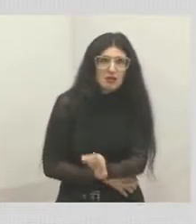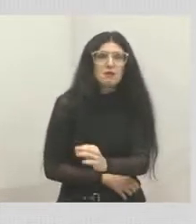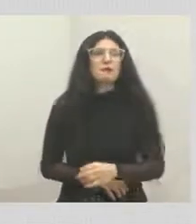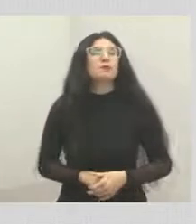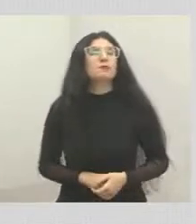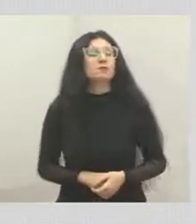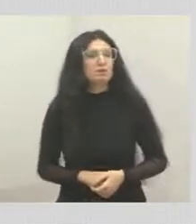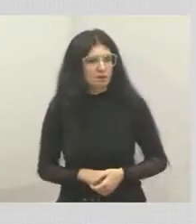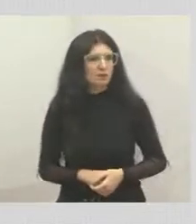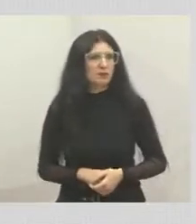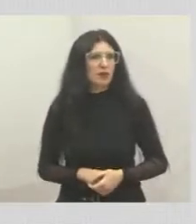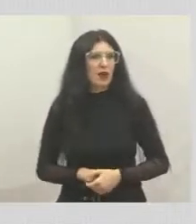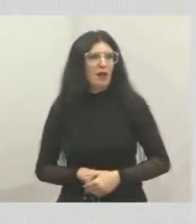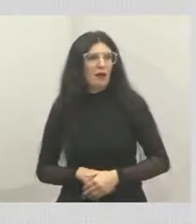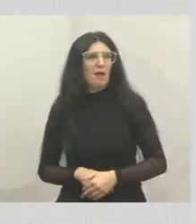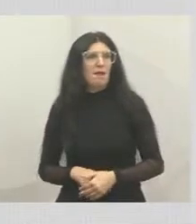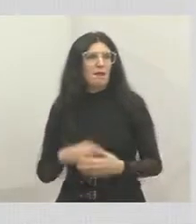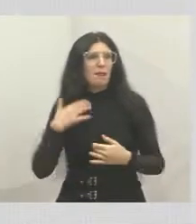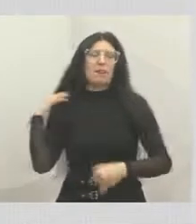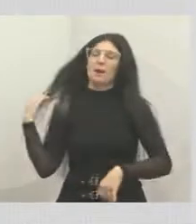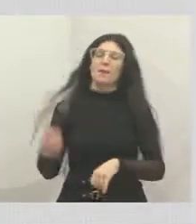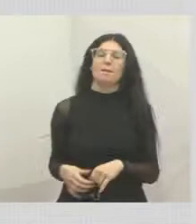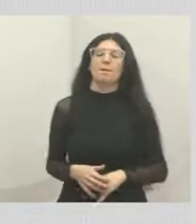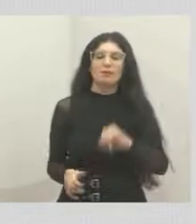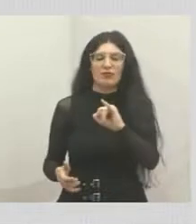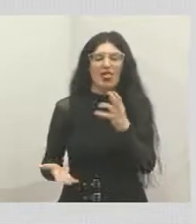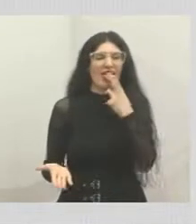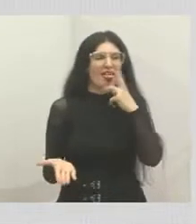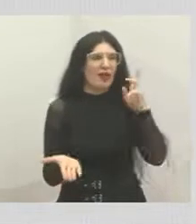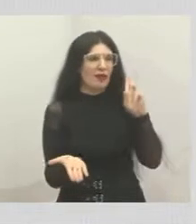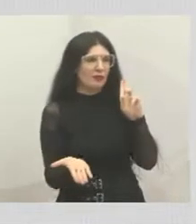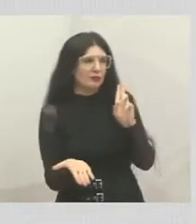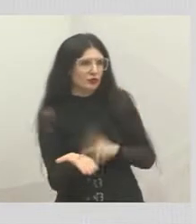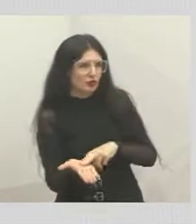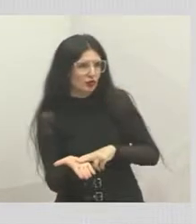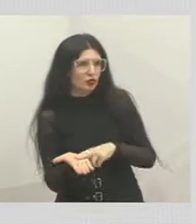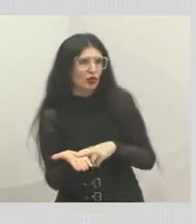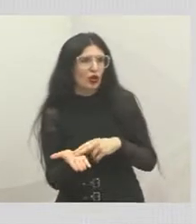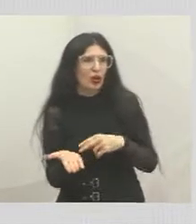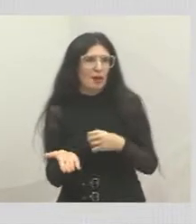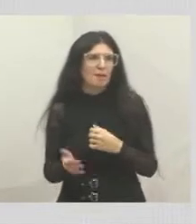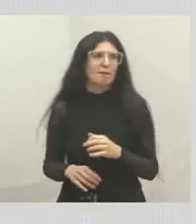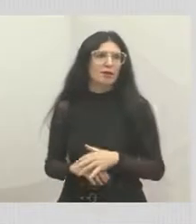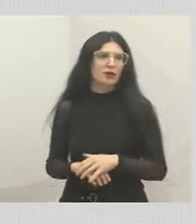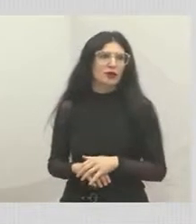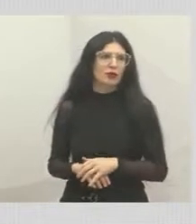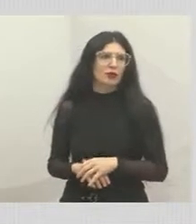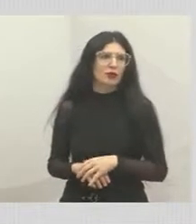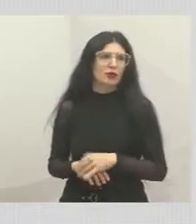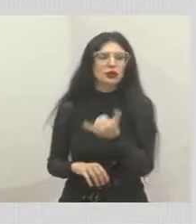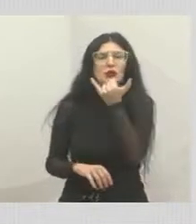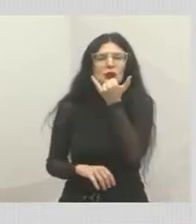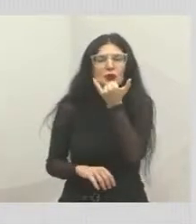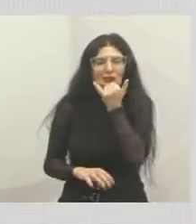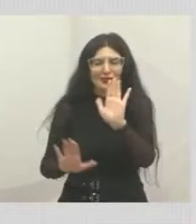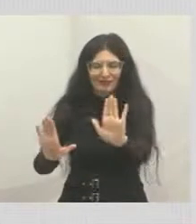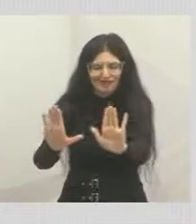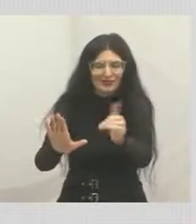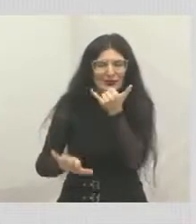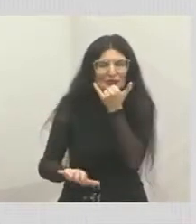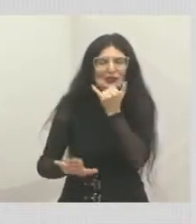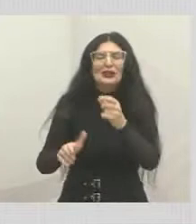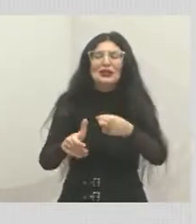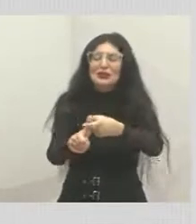66,85%. Temos o IPTU, Imposto Predial Territorial Urbano do município de Jacareí, uma